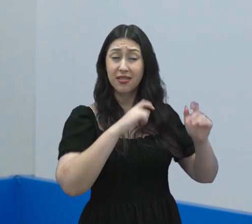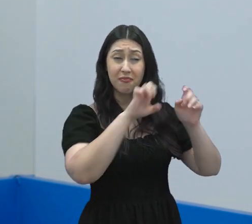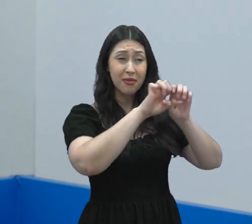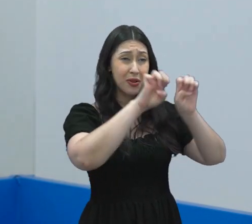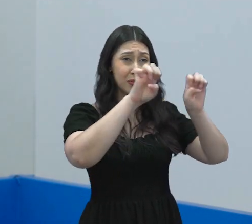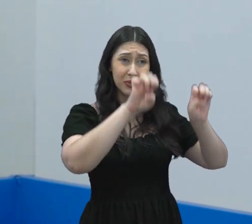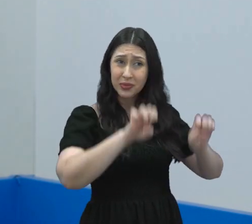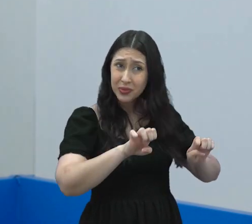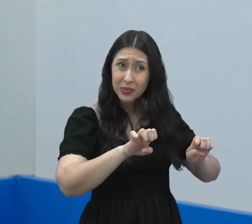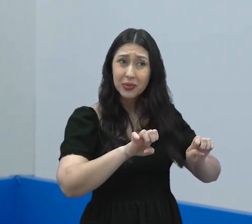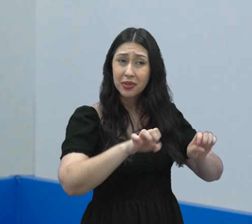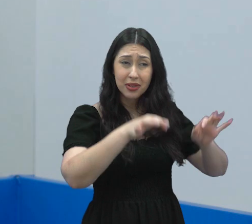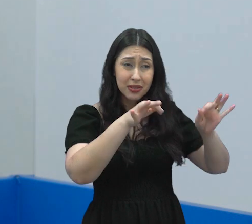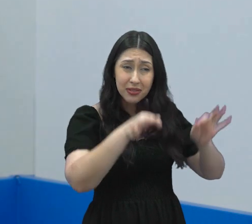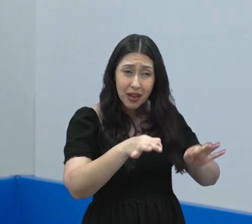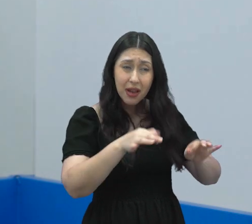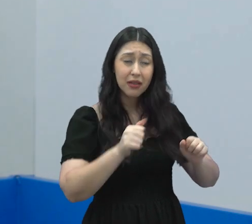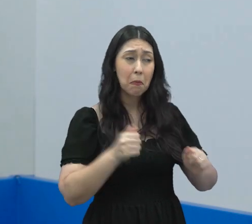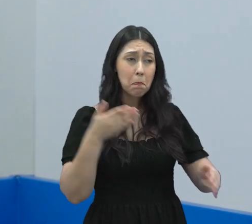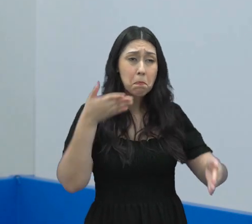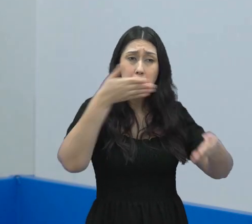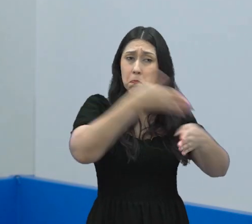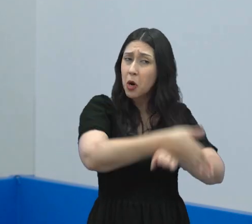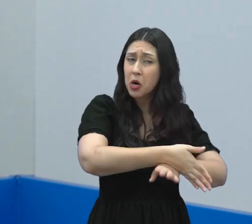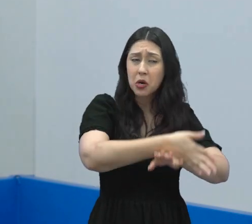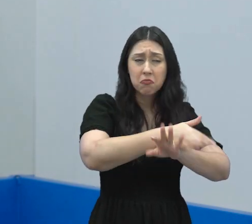uma estrutura, um acesso